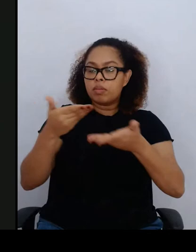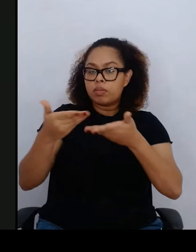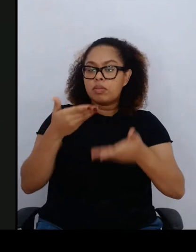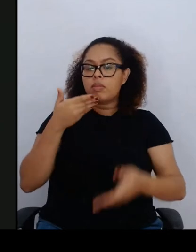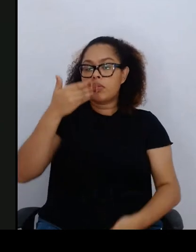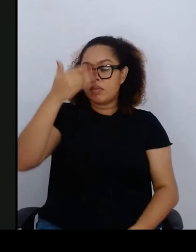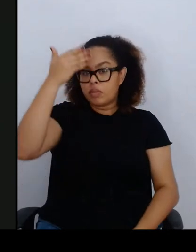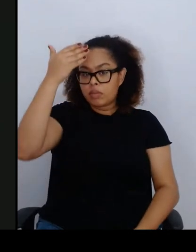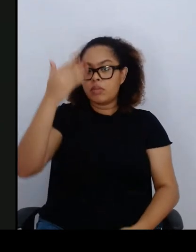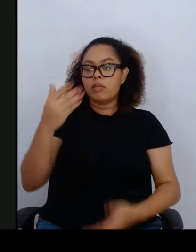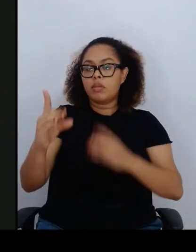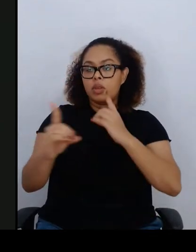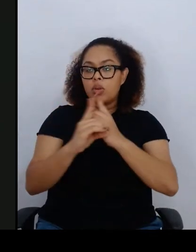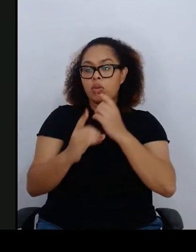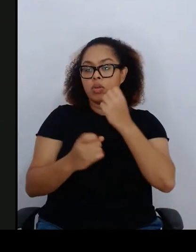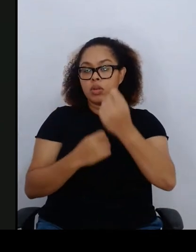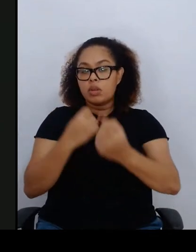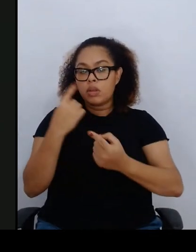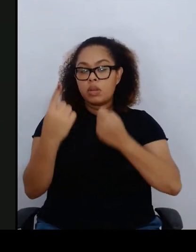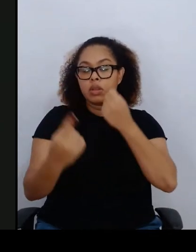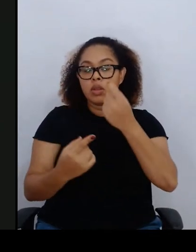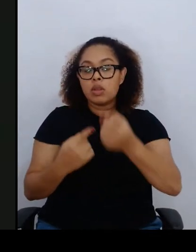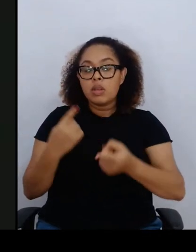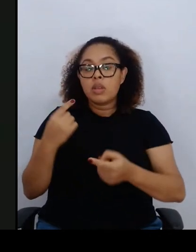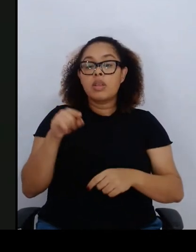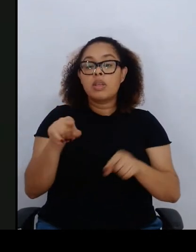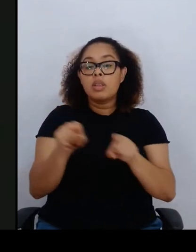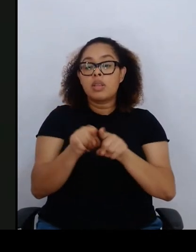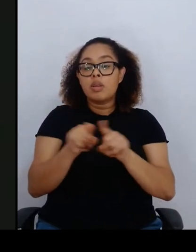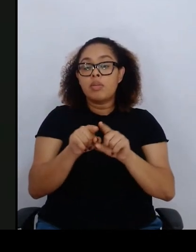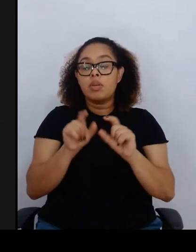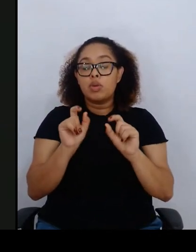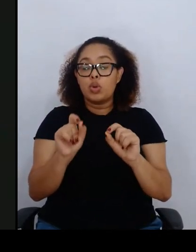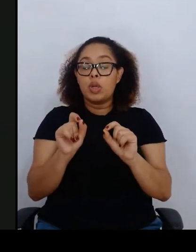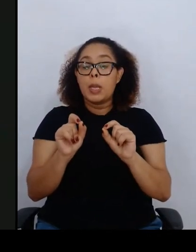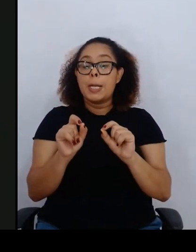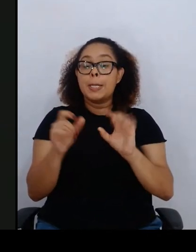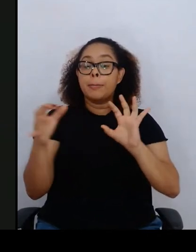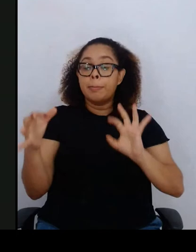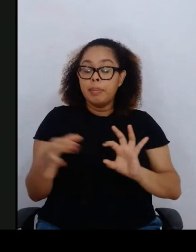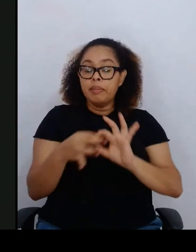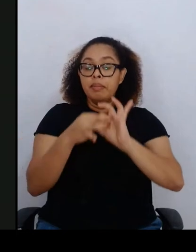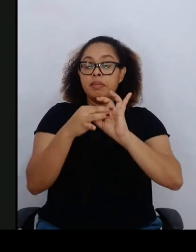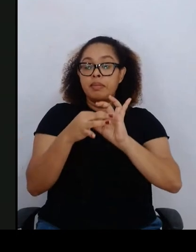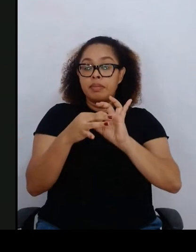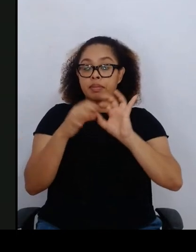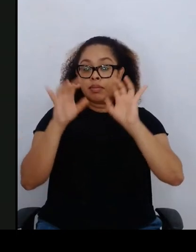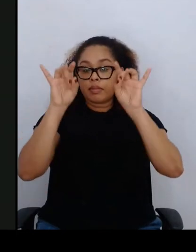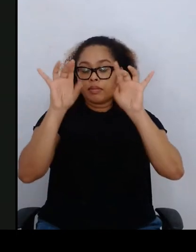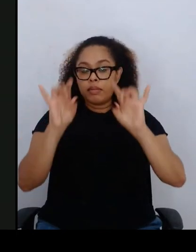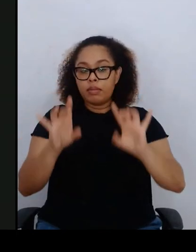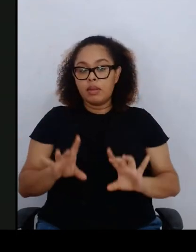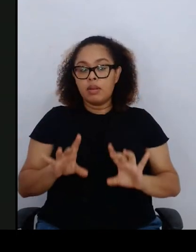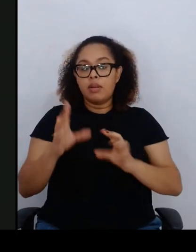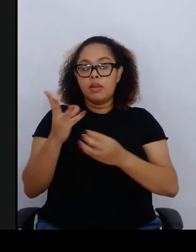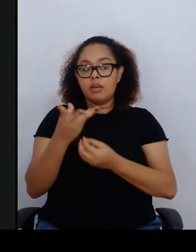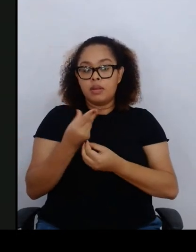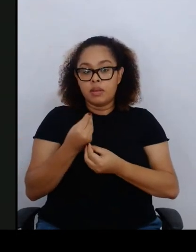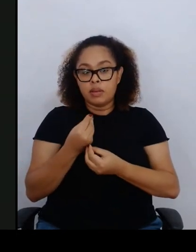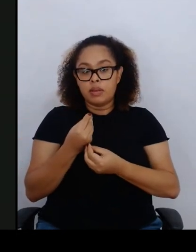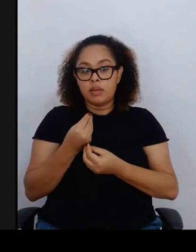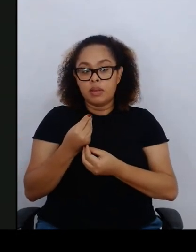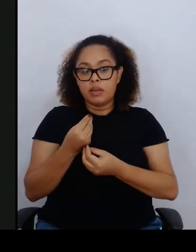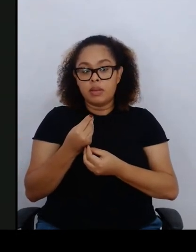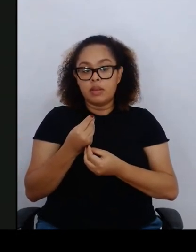os casuais quando estava em tancha e também criou um vínculo especial com um artista marroquino